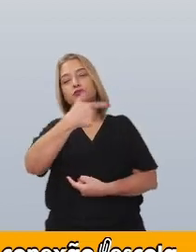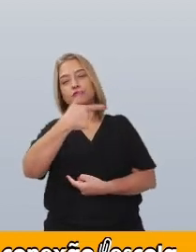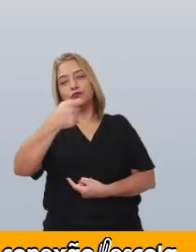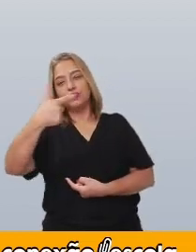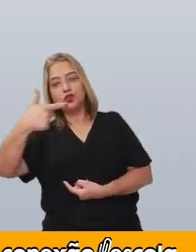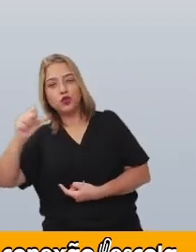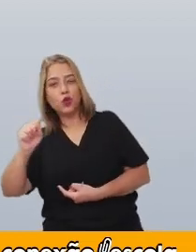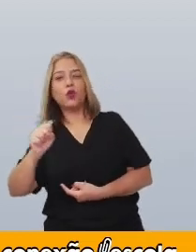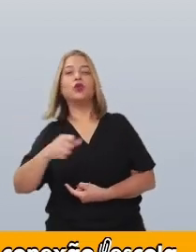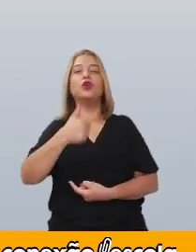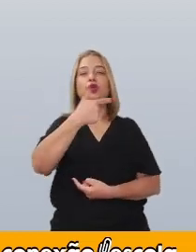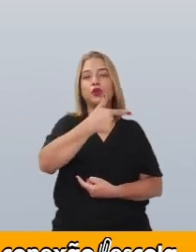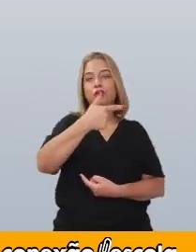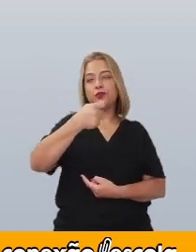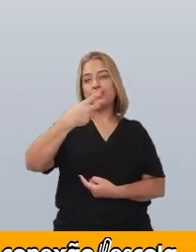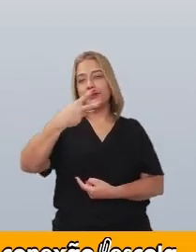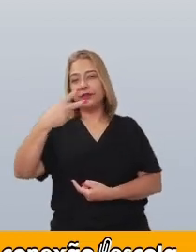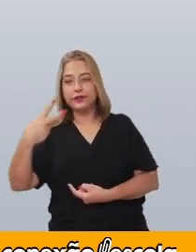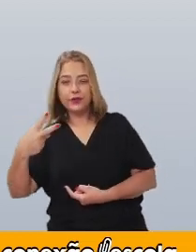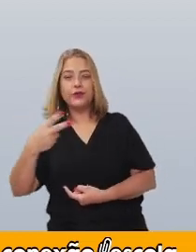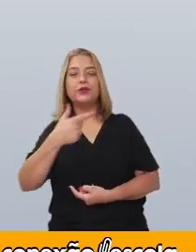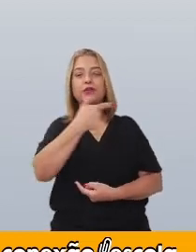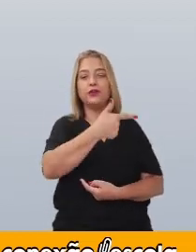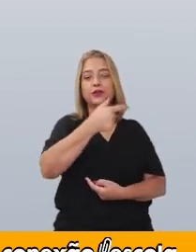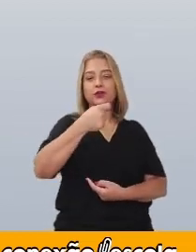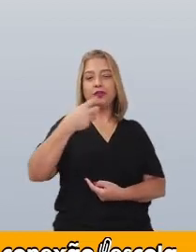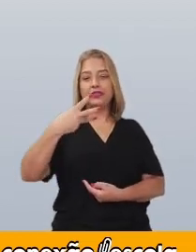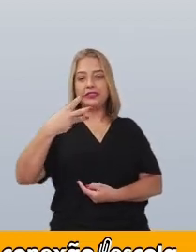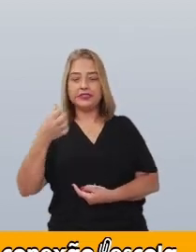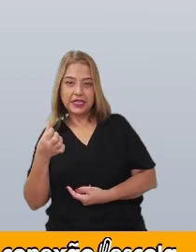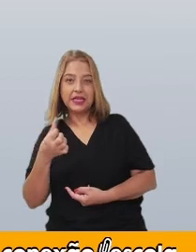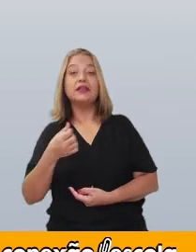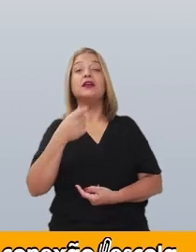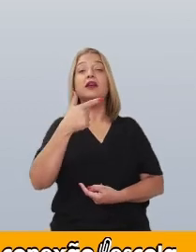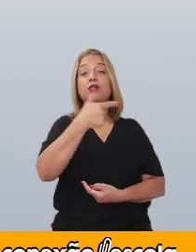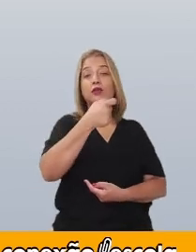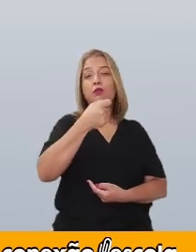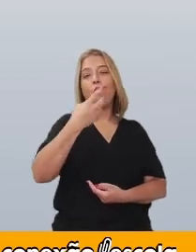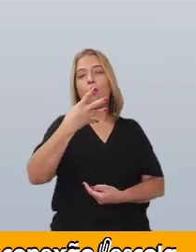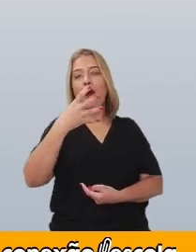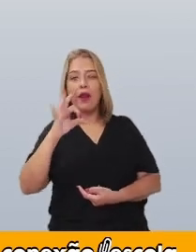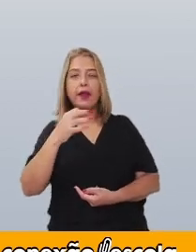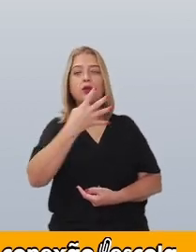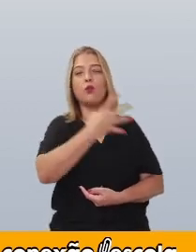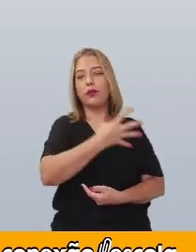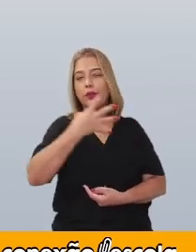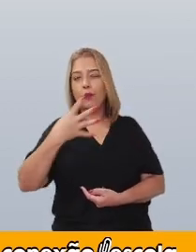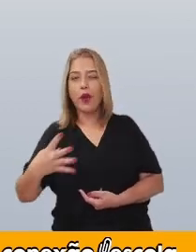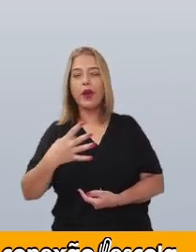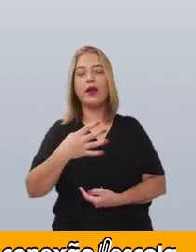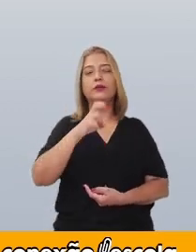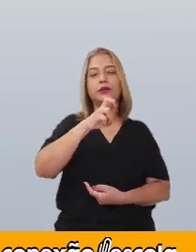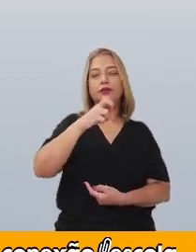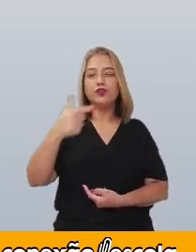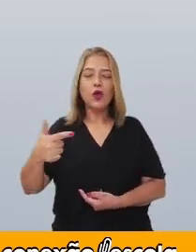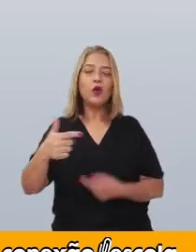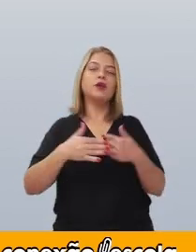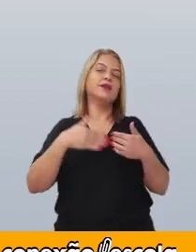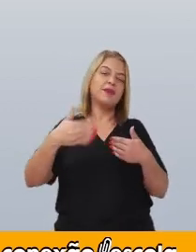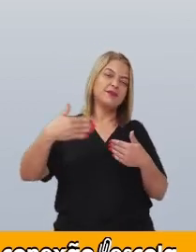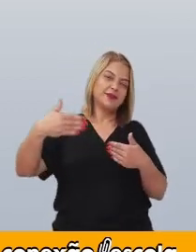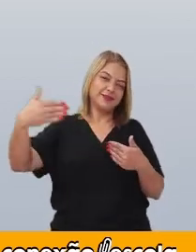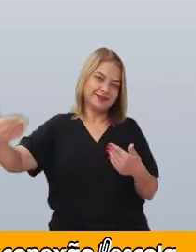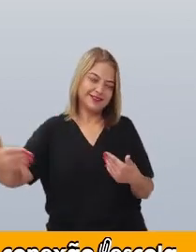2032, 2036, 2040, 44, 48, 52 e assim por